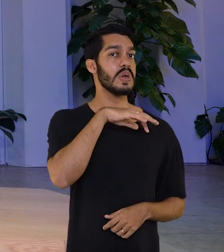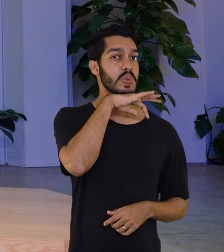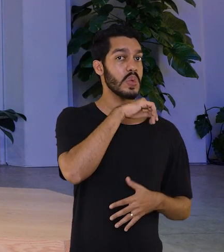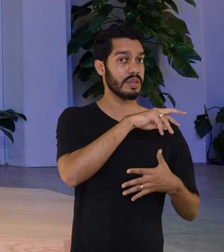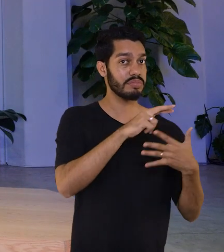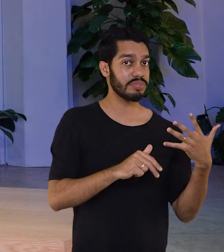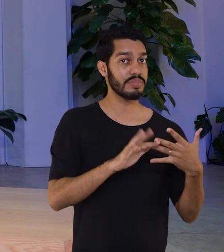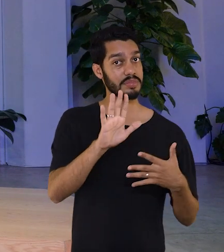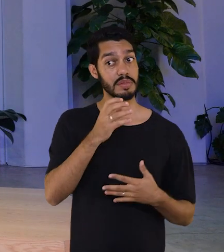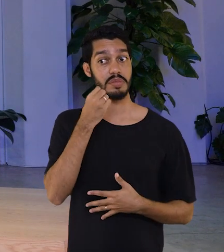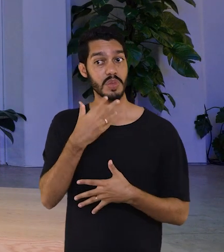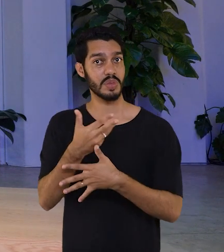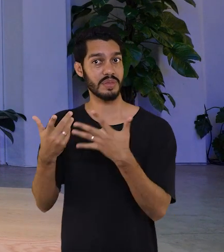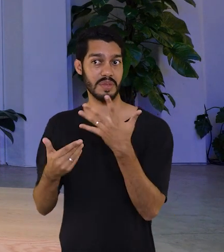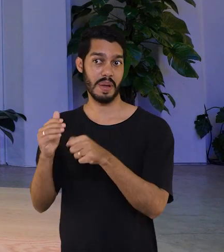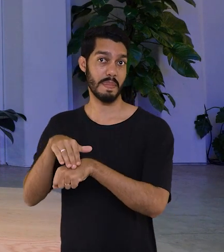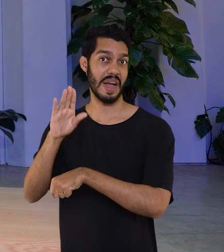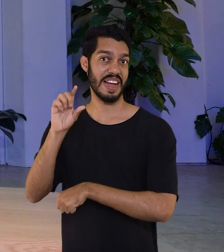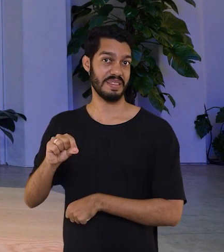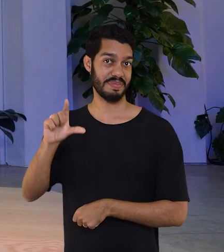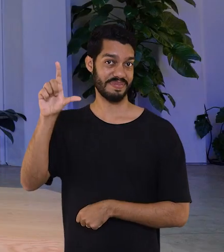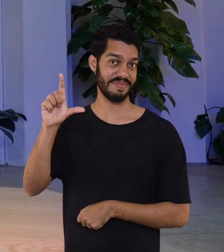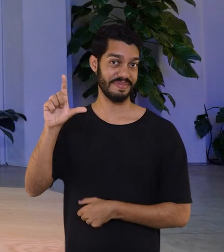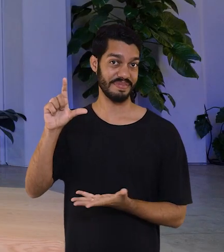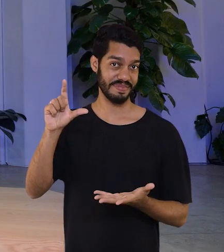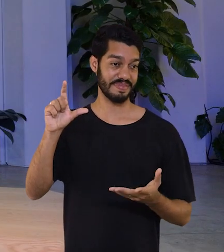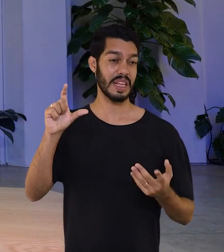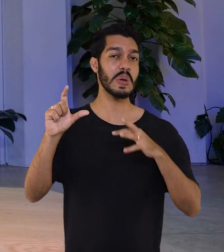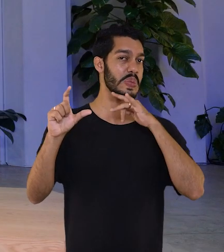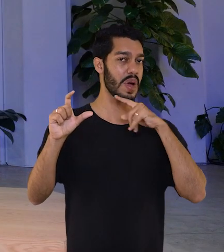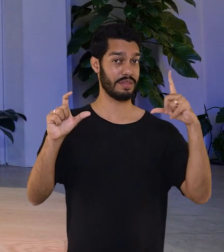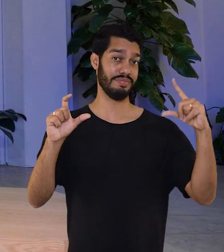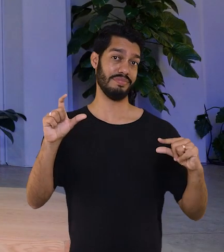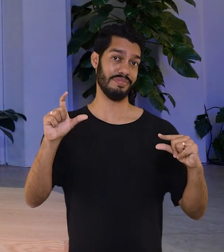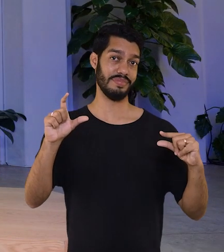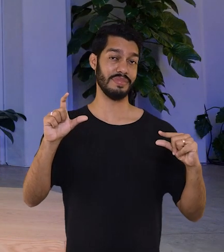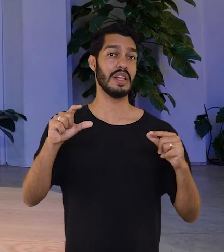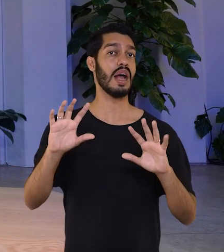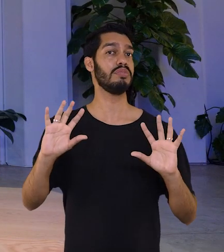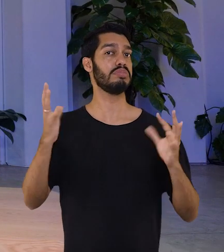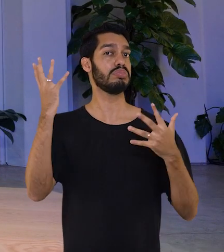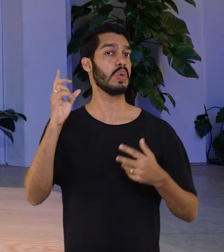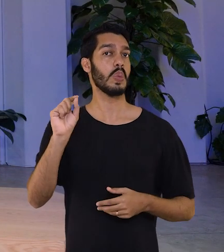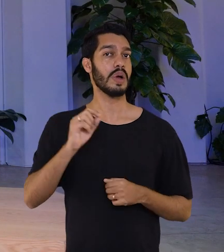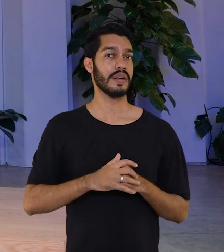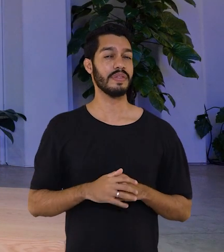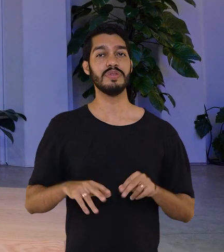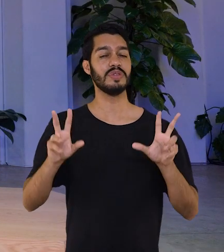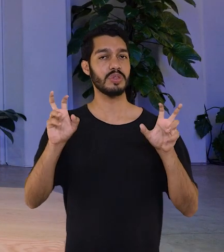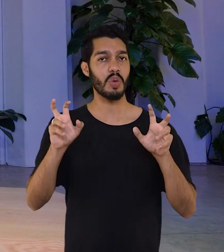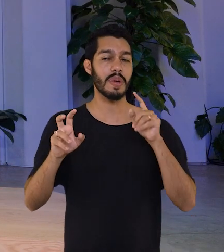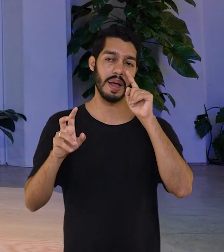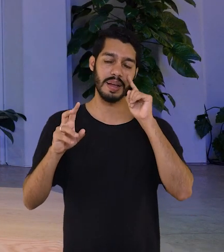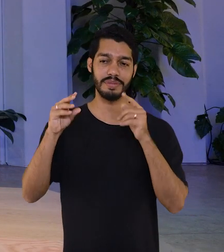boas. Historicamente, as muito boas são melhores que as muito ruins no todo. Então, eu acredito nisso. Acho que uma coisa que tem que acontecer, especialmente no Brasil, é